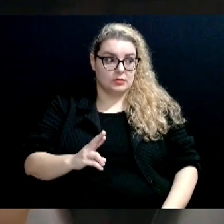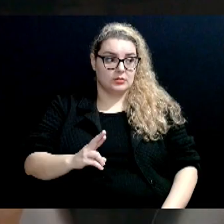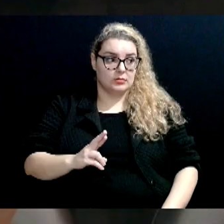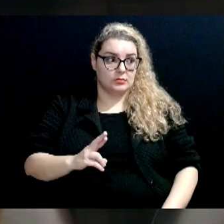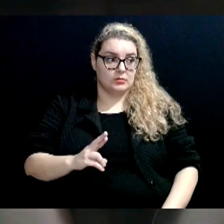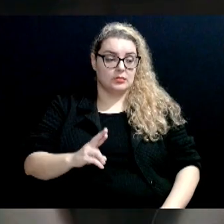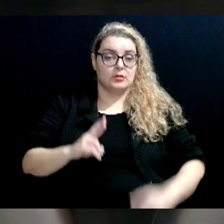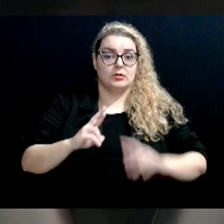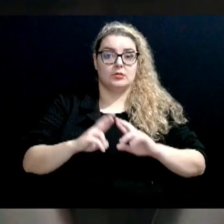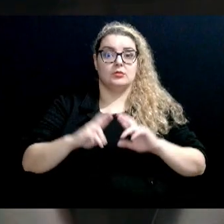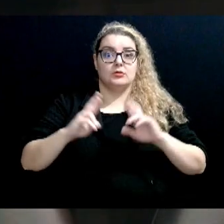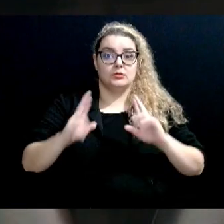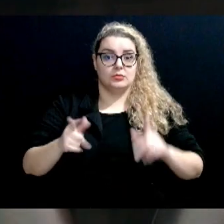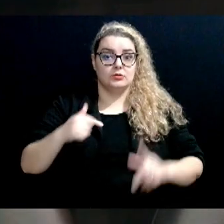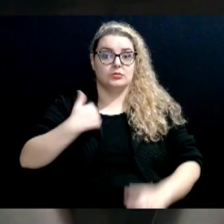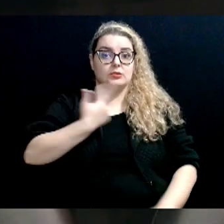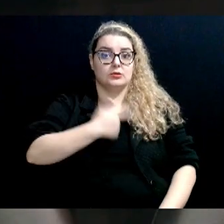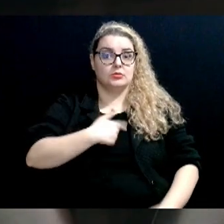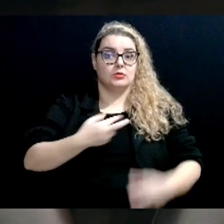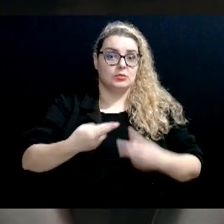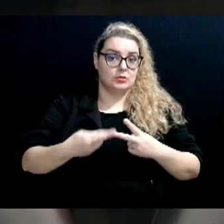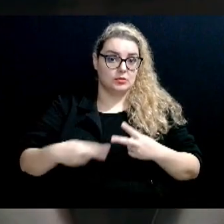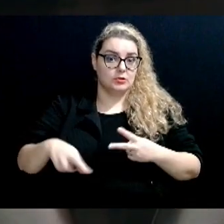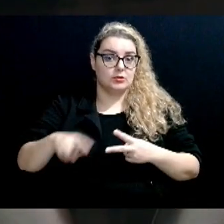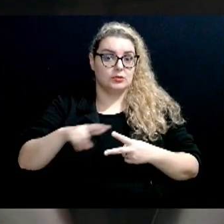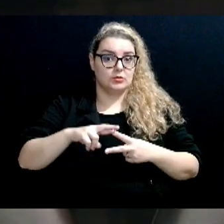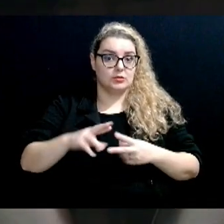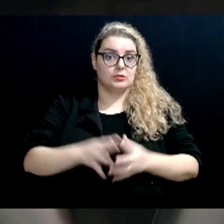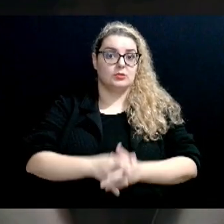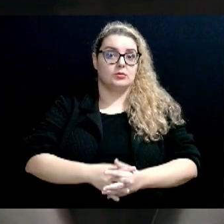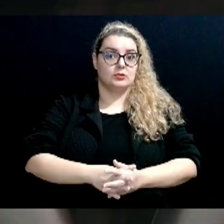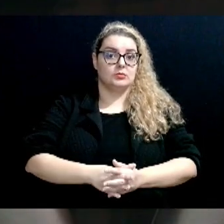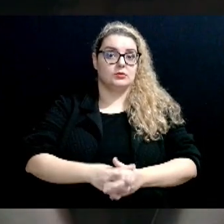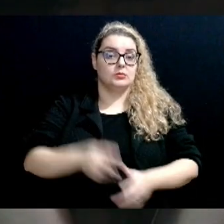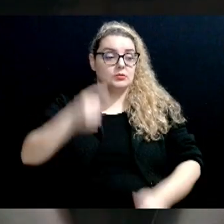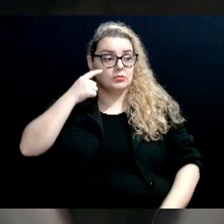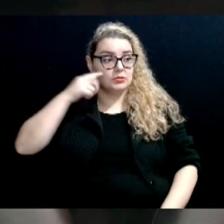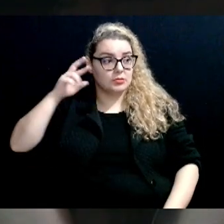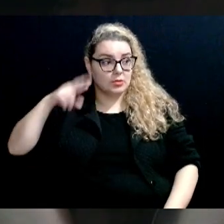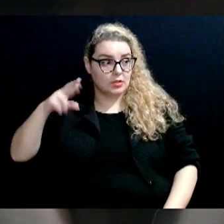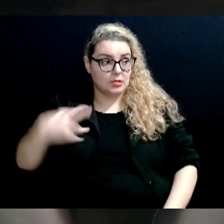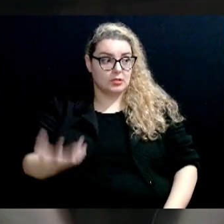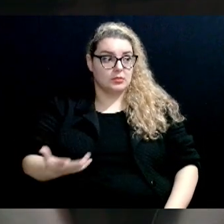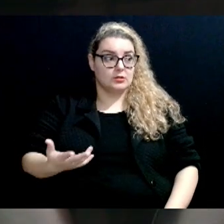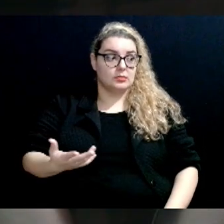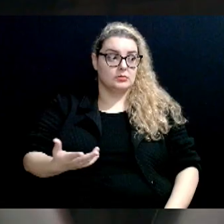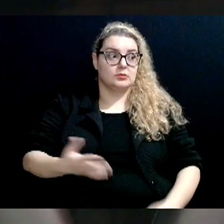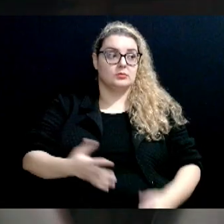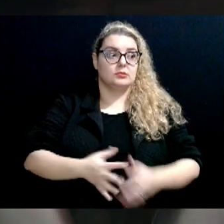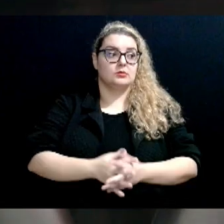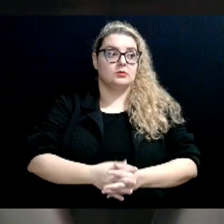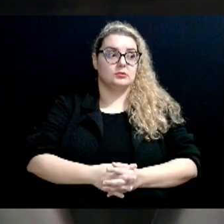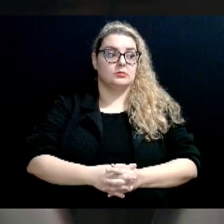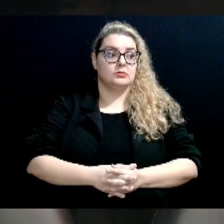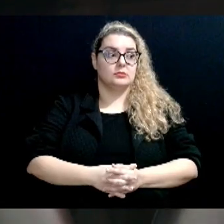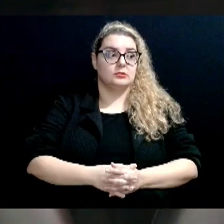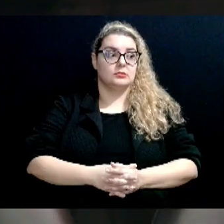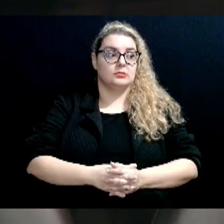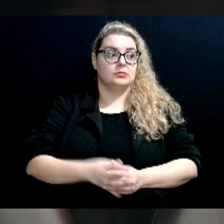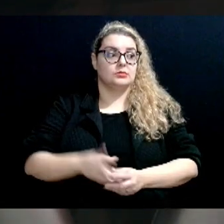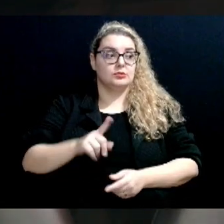nosso recurso de raciocínio, além de não consolidar as redes